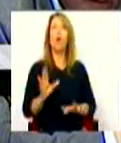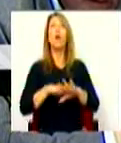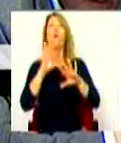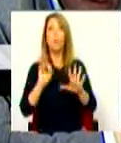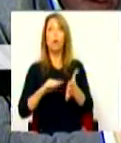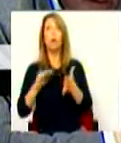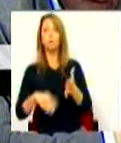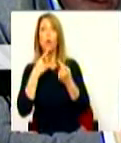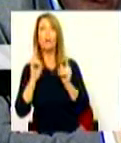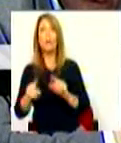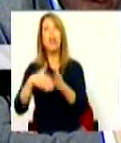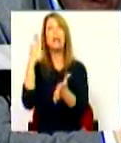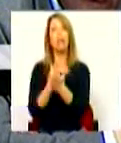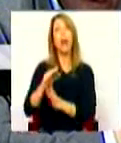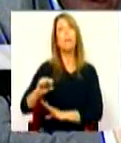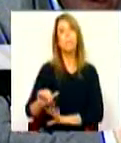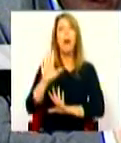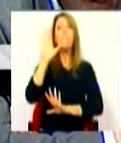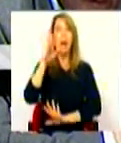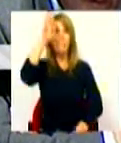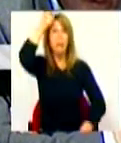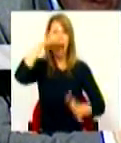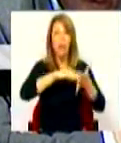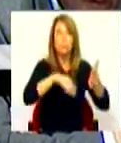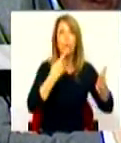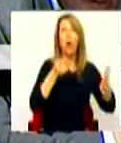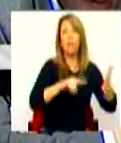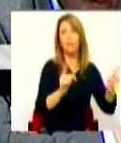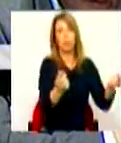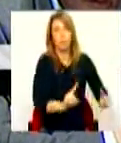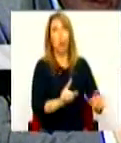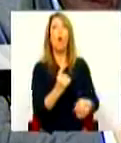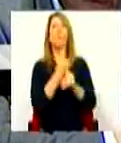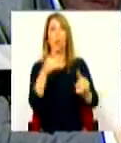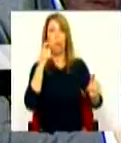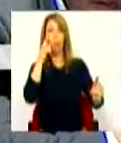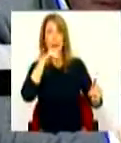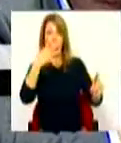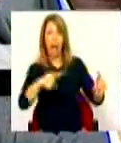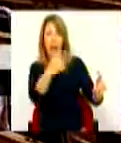Cascais e é por isso que não iremos renovar em Braga, porque quem tem o contrato não o quer manter.